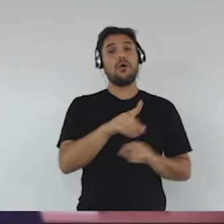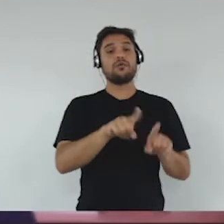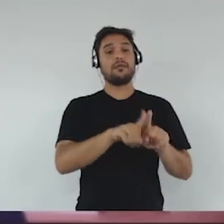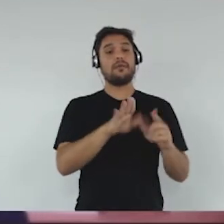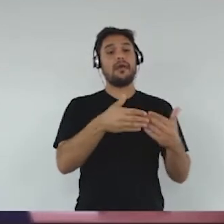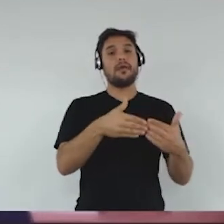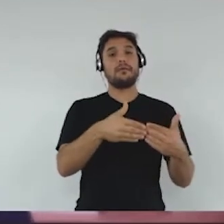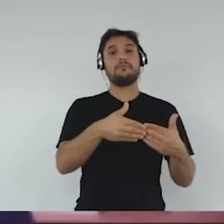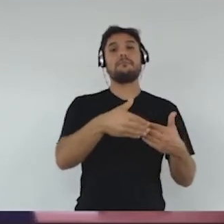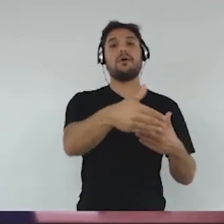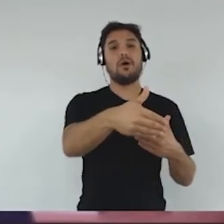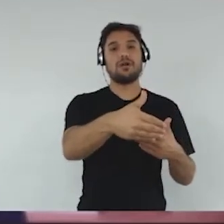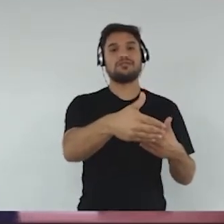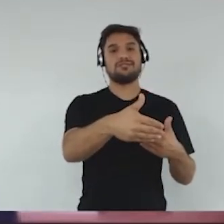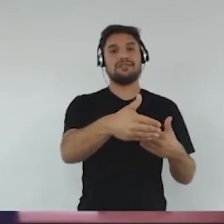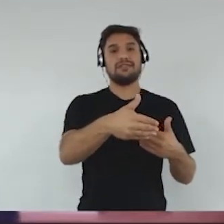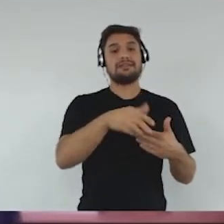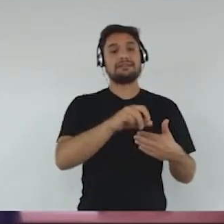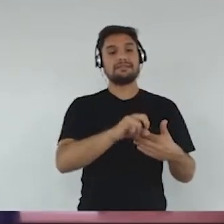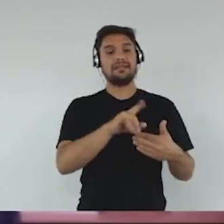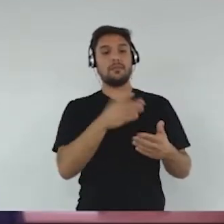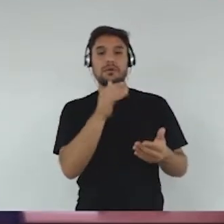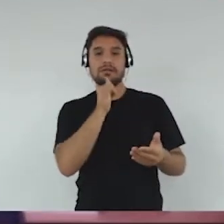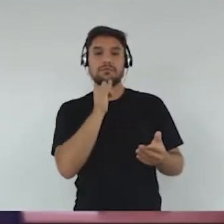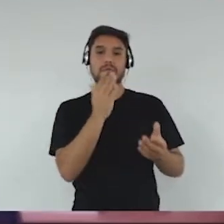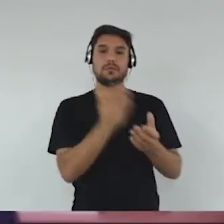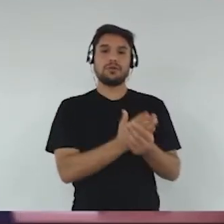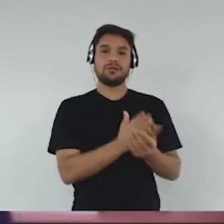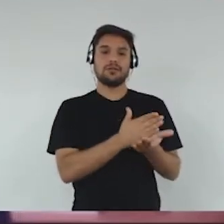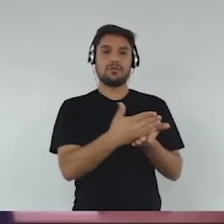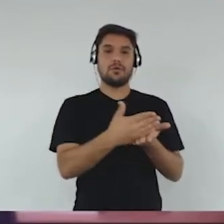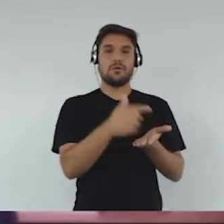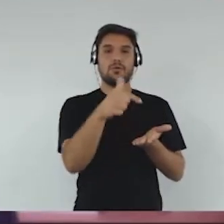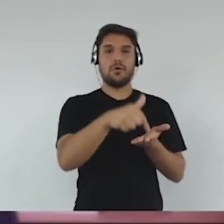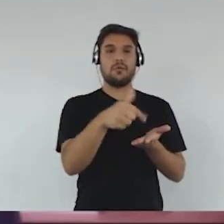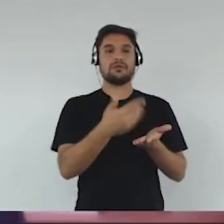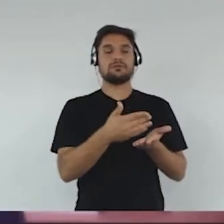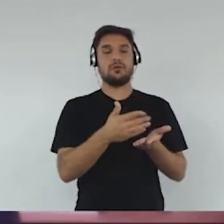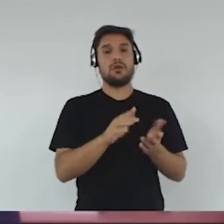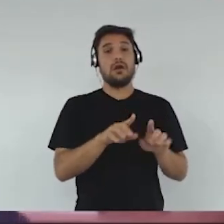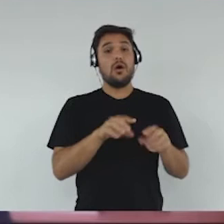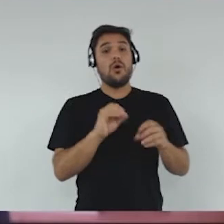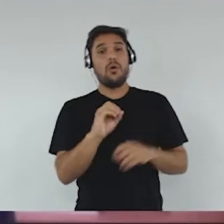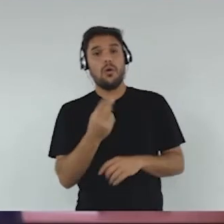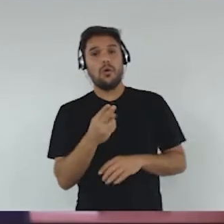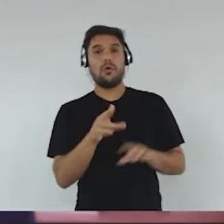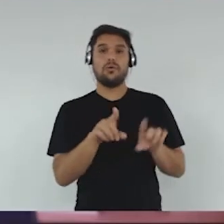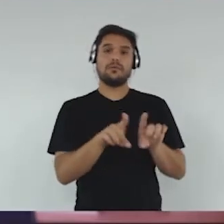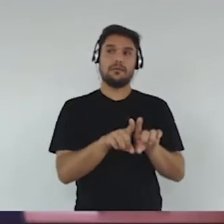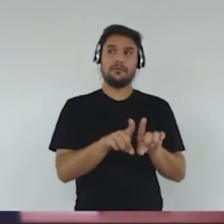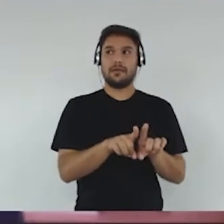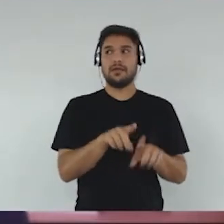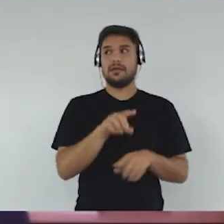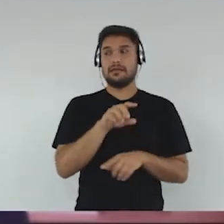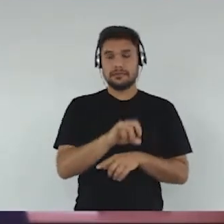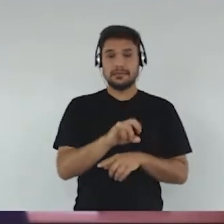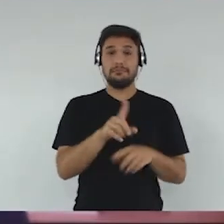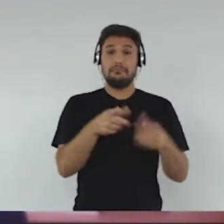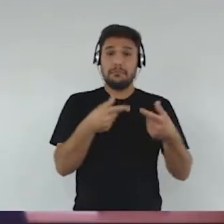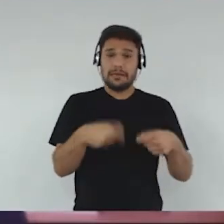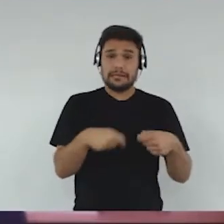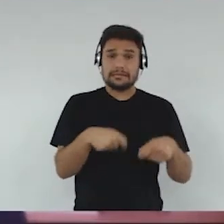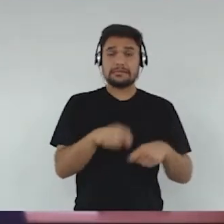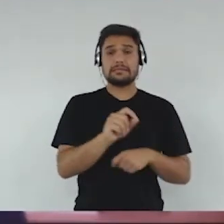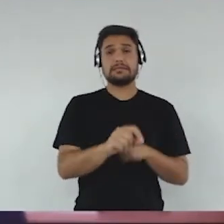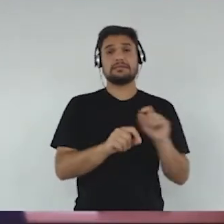pós, durante a arbitragem, quando essas impugnações surgem por fato superveniente ou quando